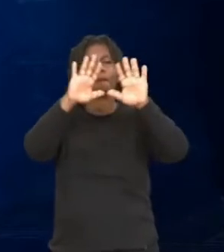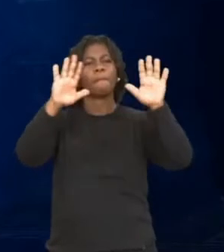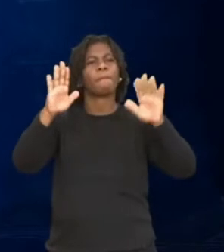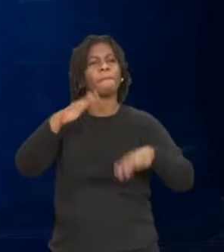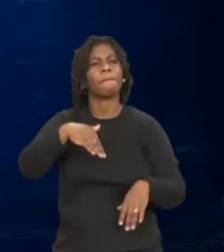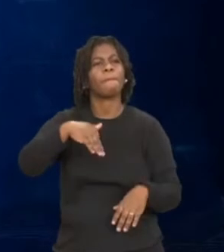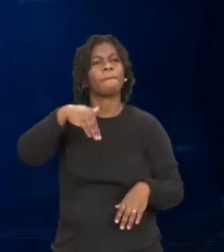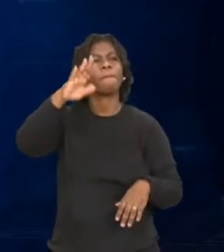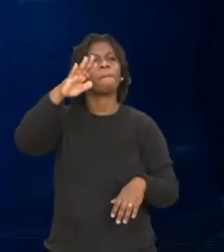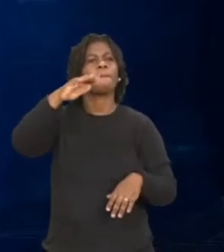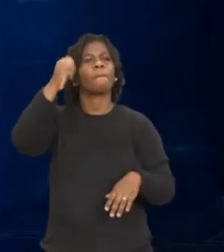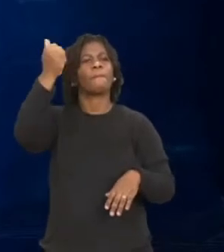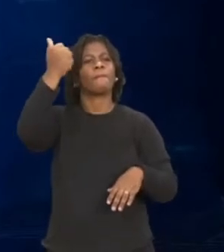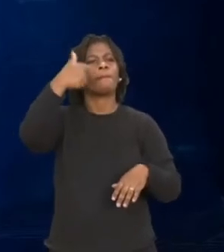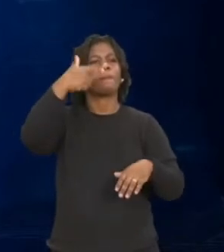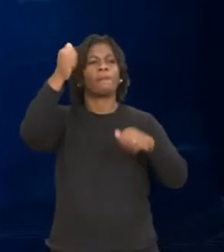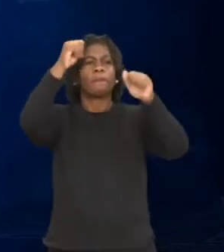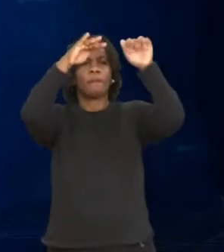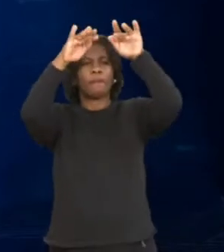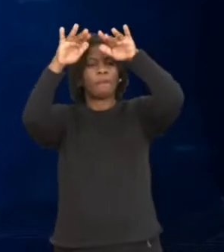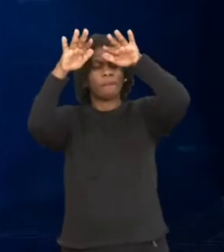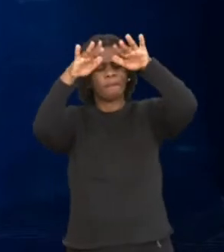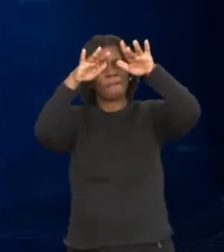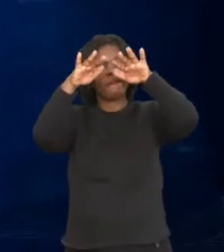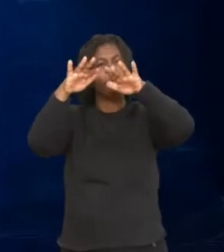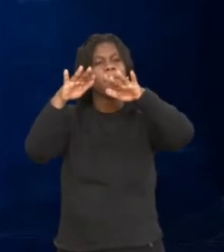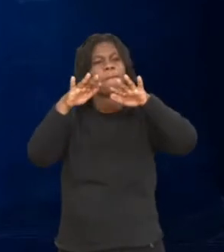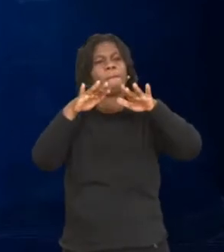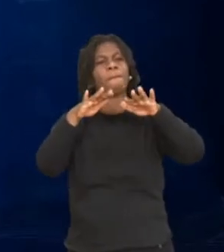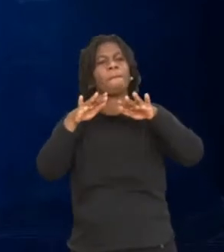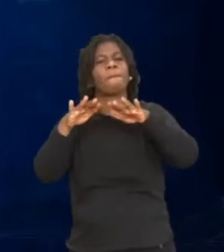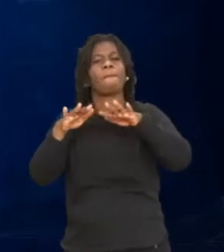cante. Alvo mais que a